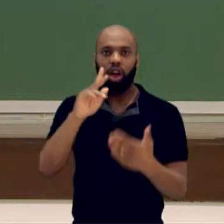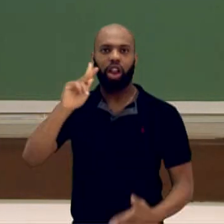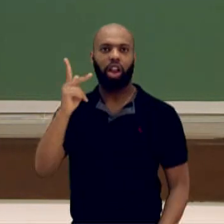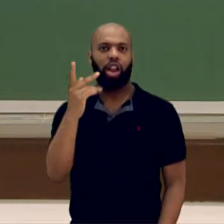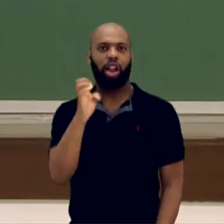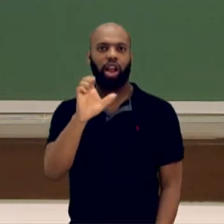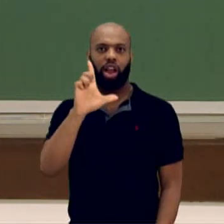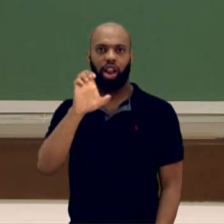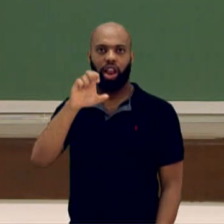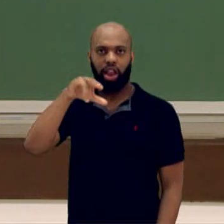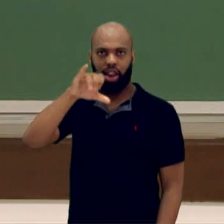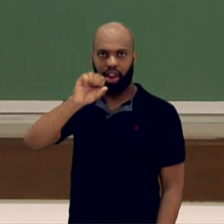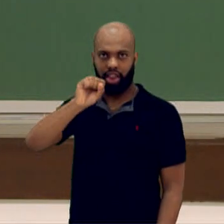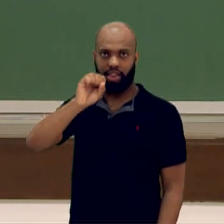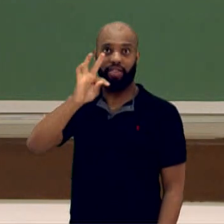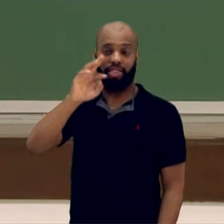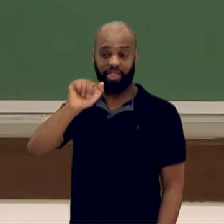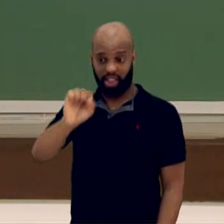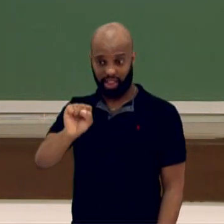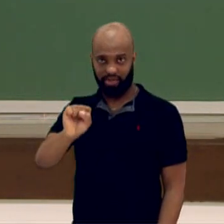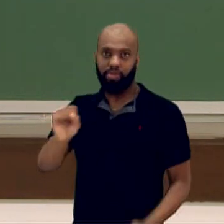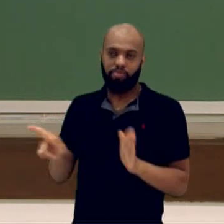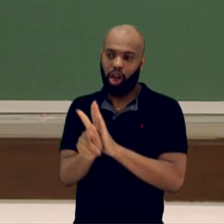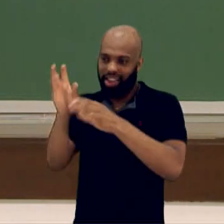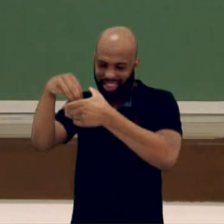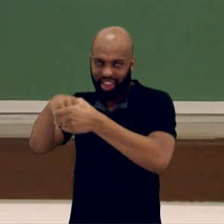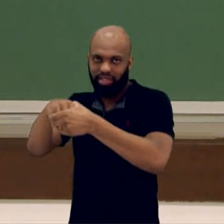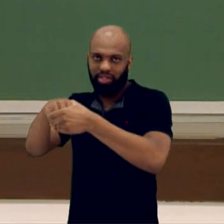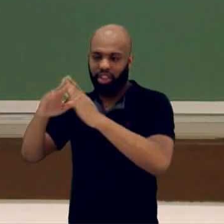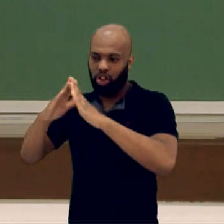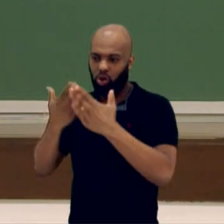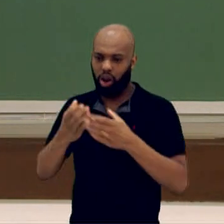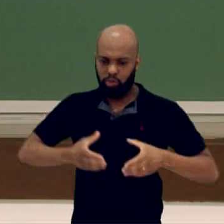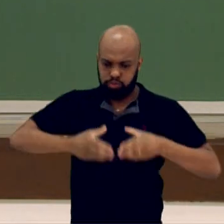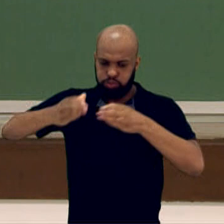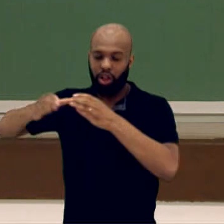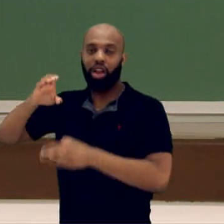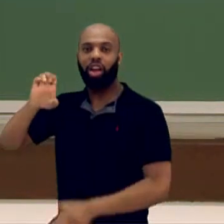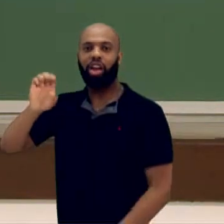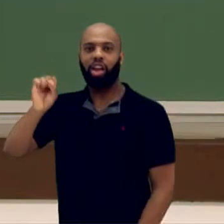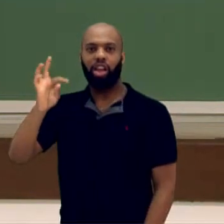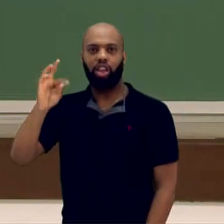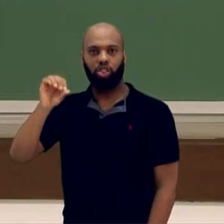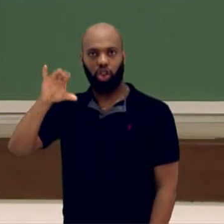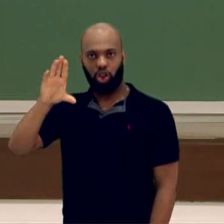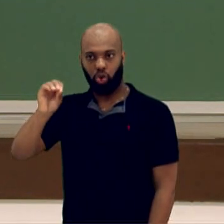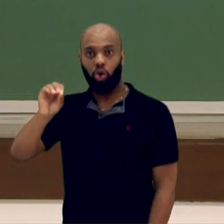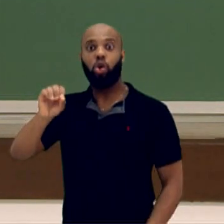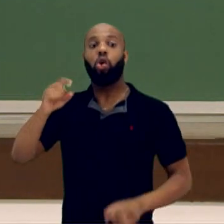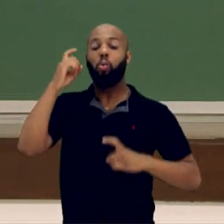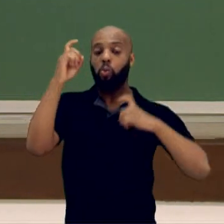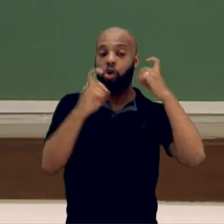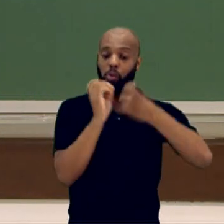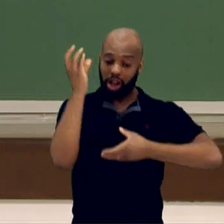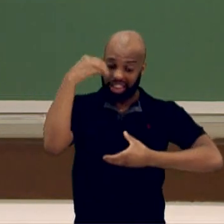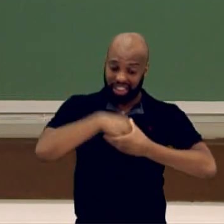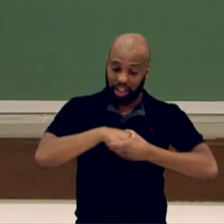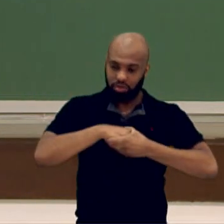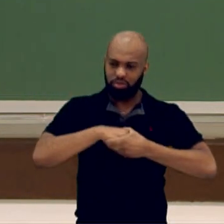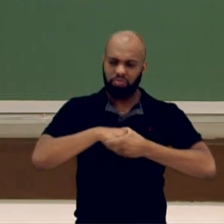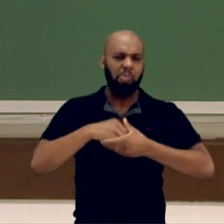os estoicos, vão estar preocupados com o que está no interior do ser humano, não tanto com a realidade ao seu redor.